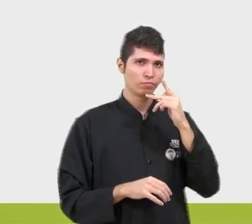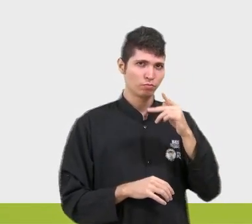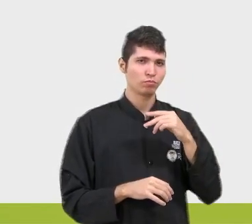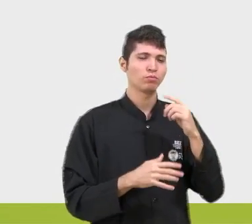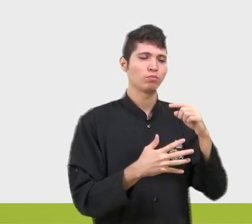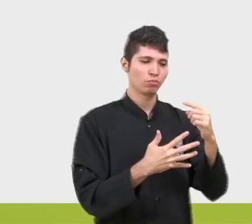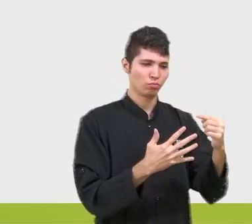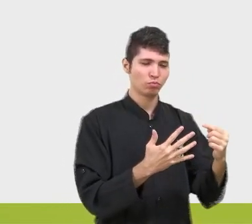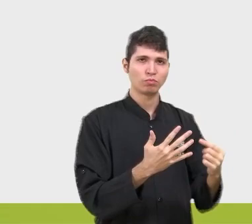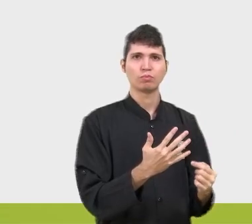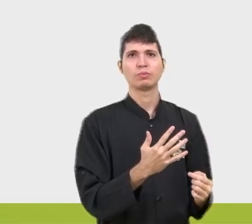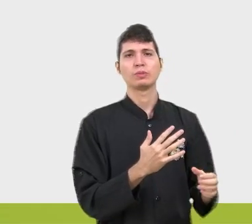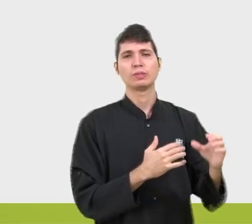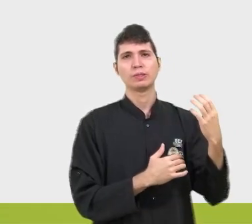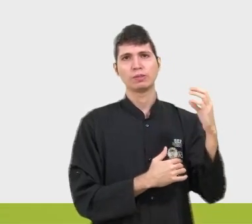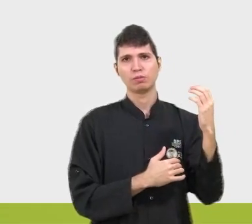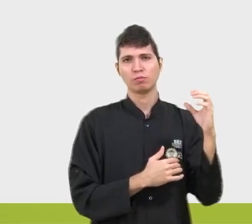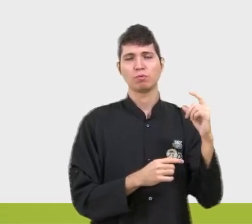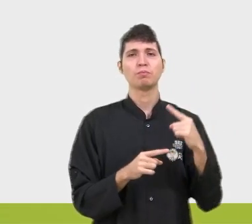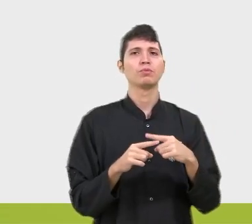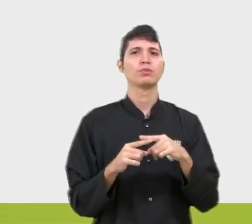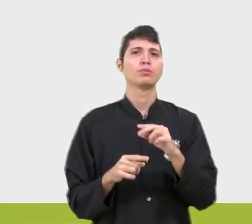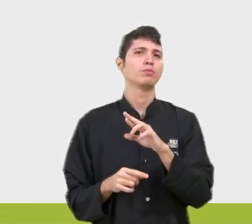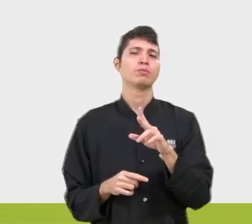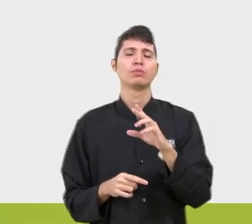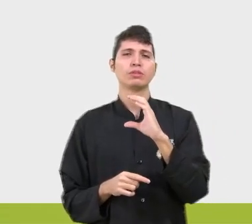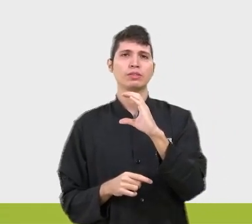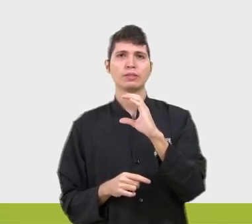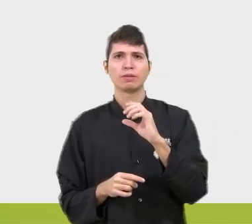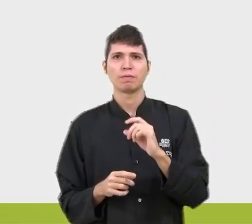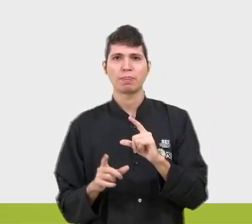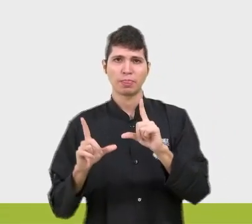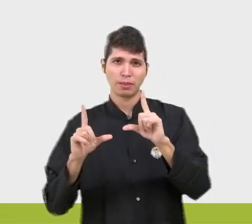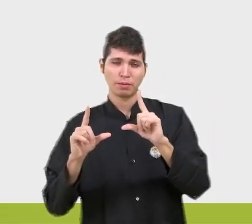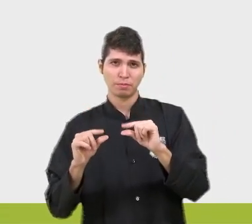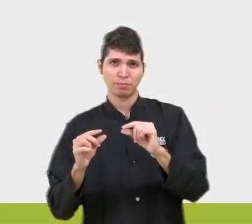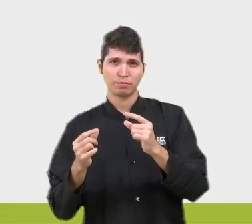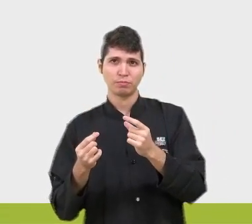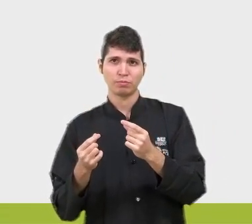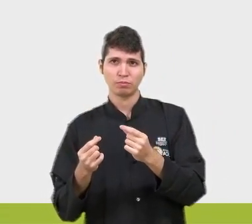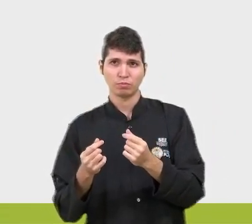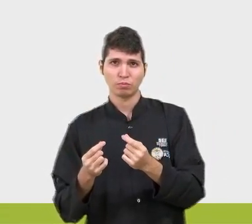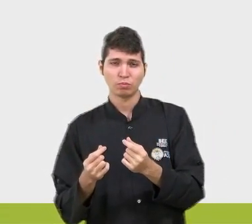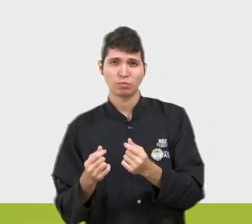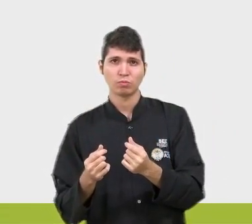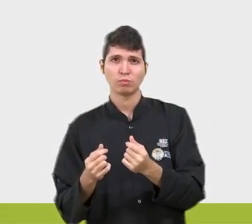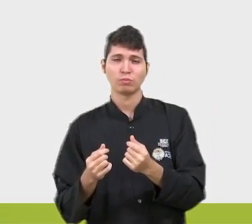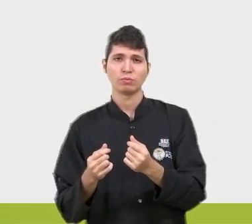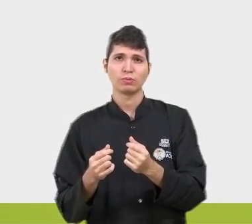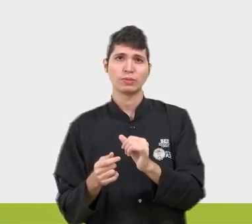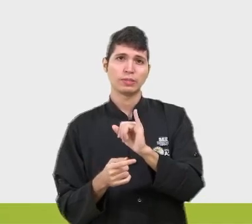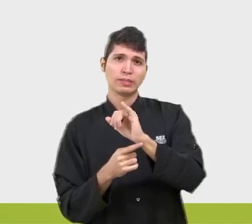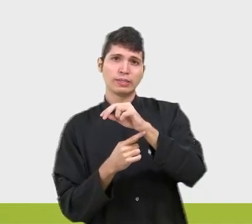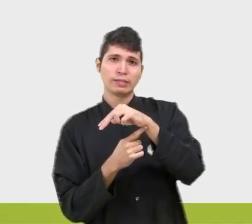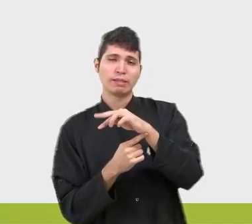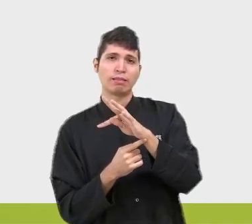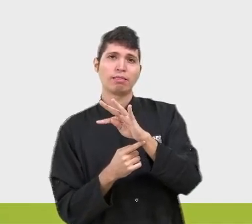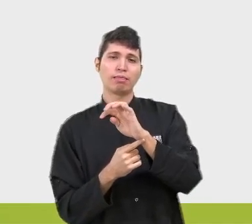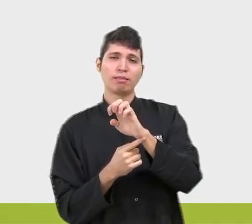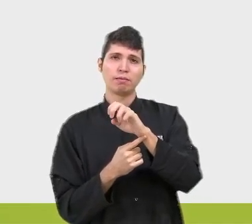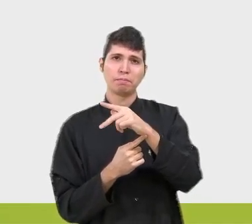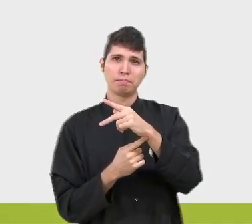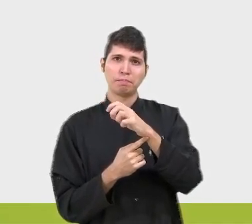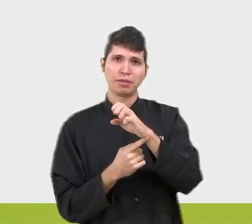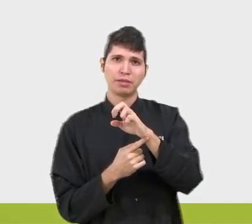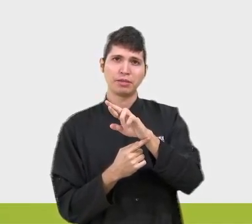aspecto. Por que não é a C? As menores cotas altimétricas em razão do intenso intemperismo? Não se falou